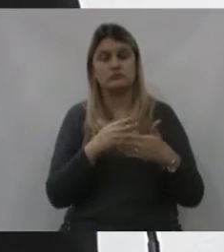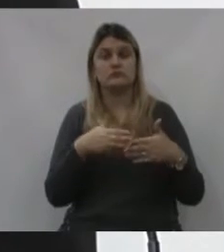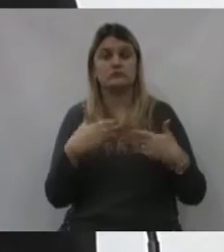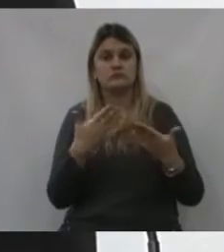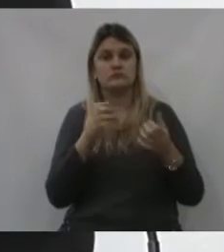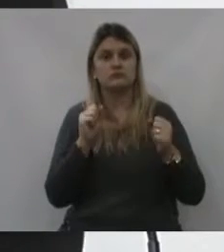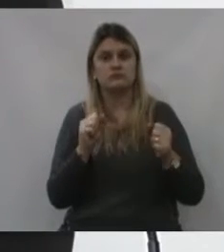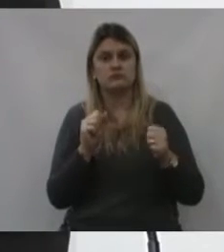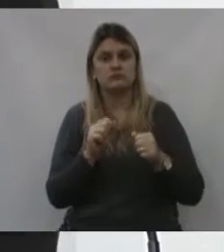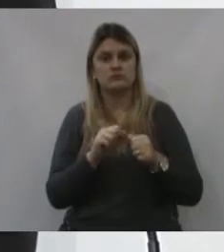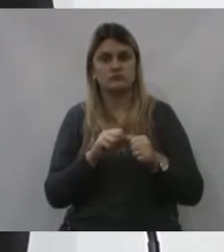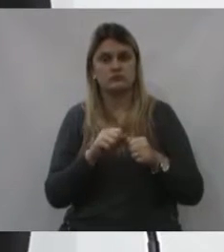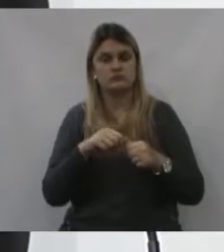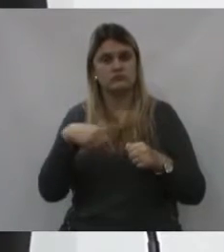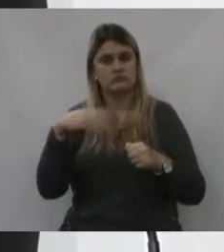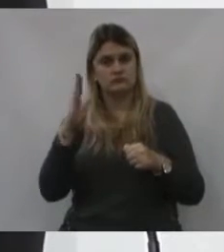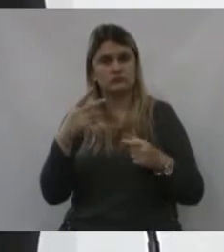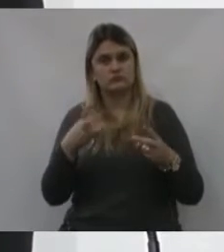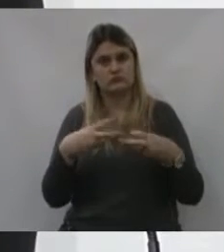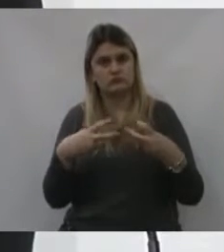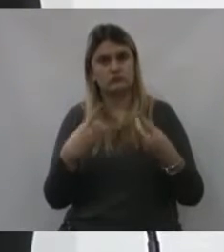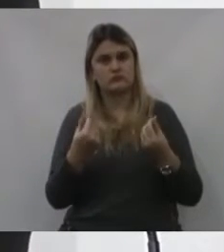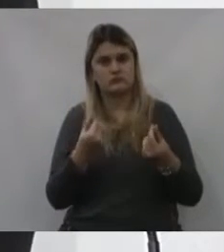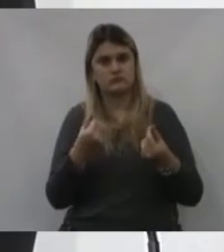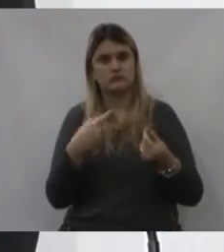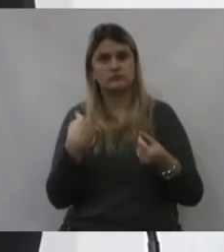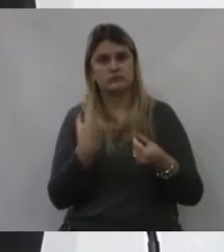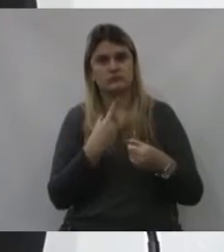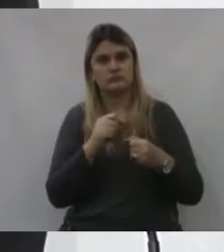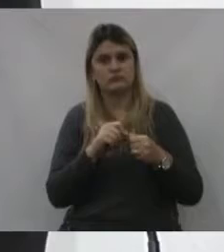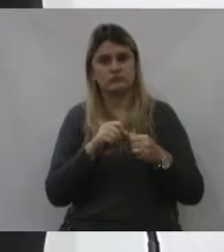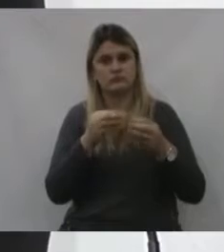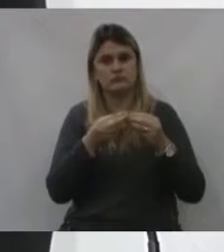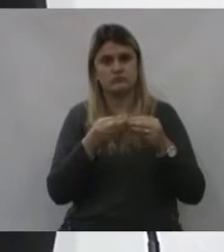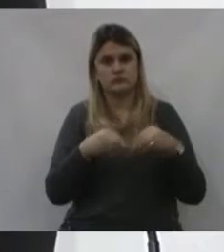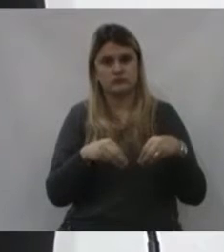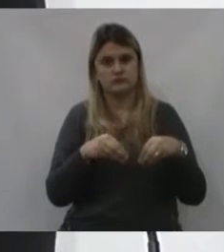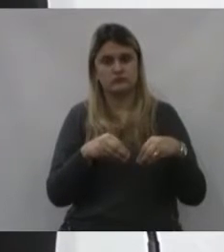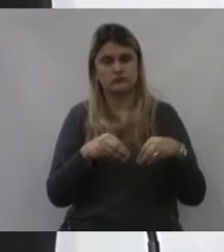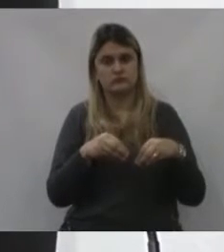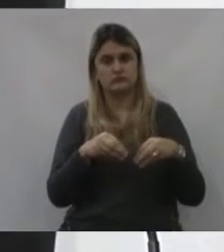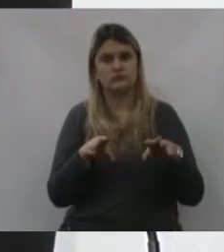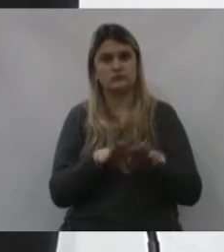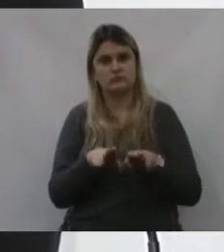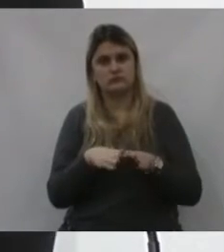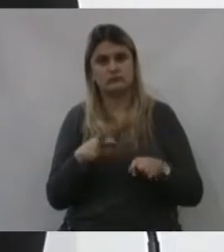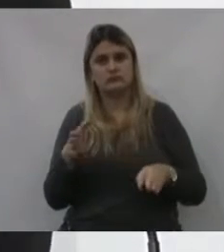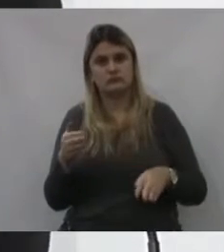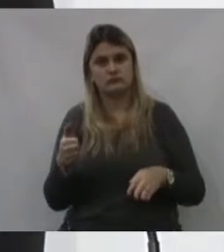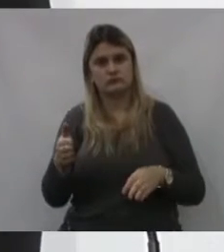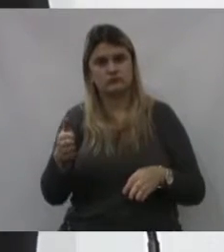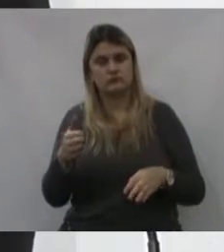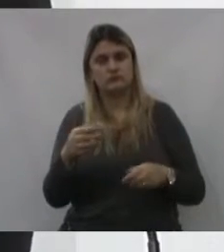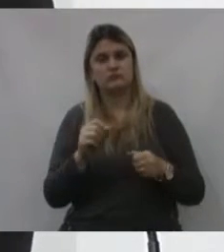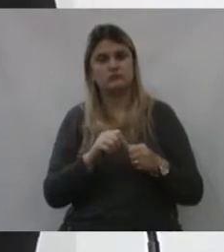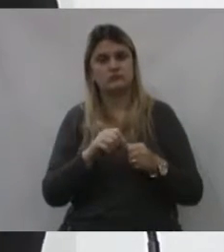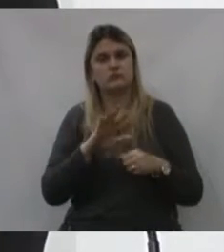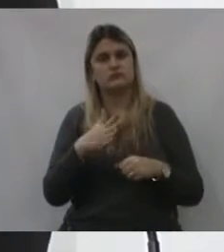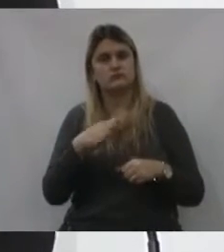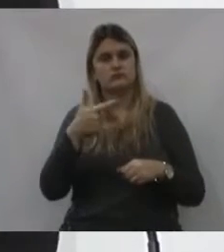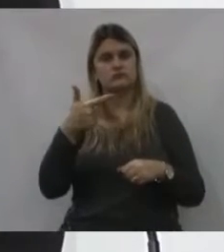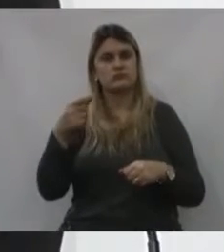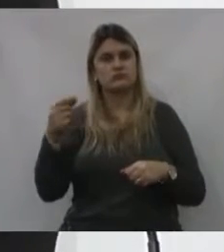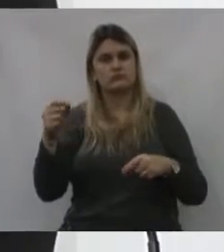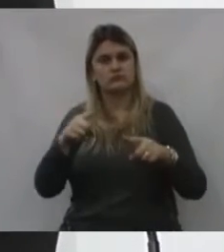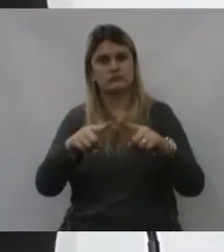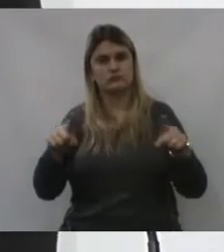nas escolas. Então, você pode gerar muito mais renda. Nós fizemos a dos ovos orgânicos e dos peixes, que nós estimulamos